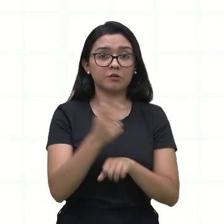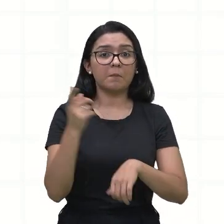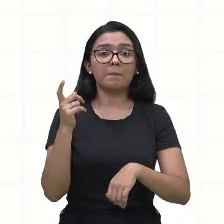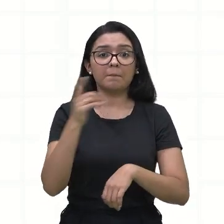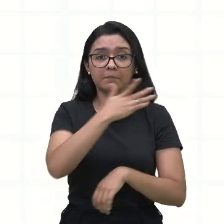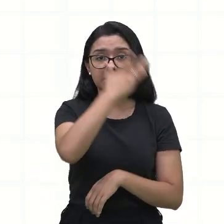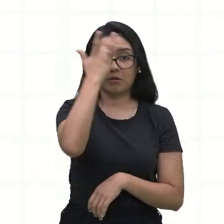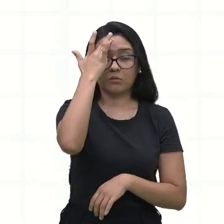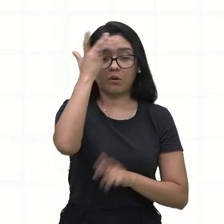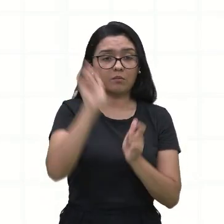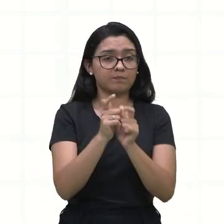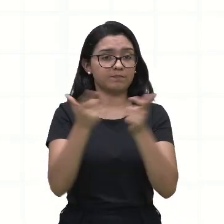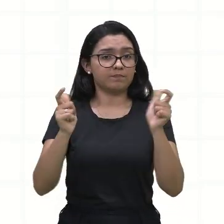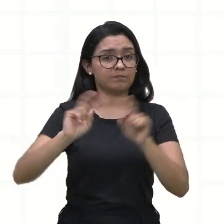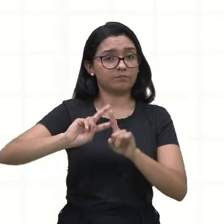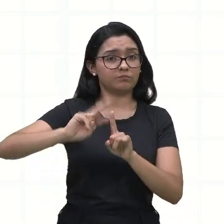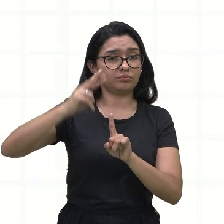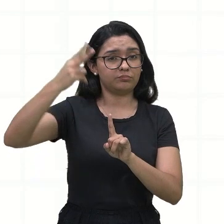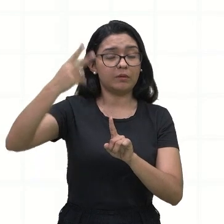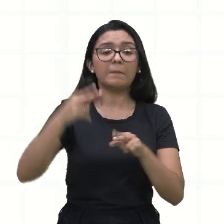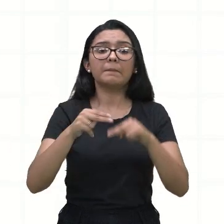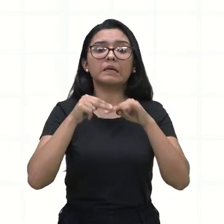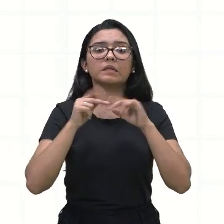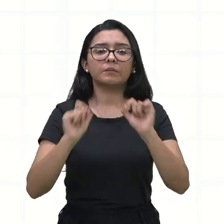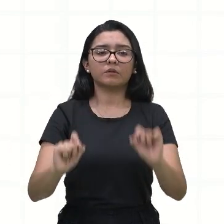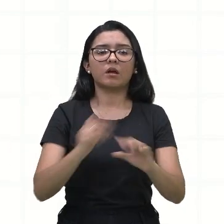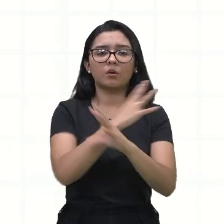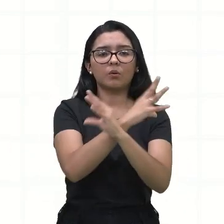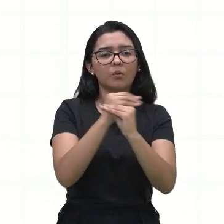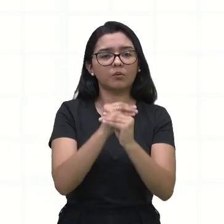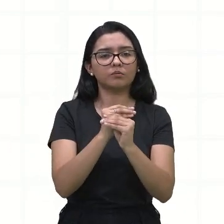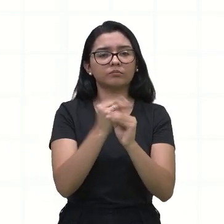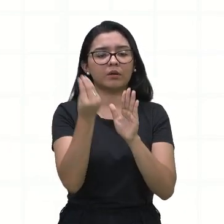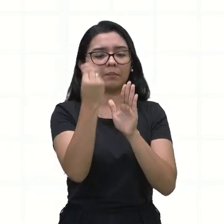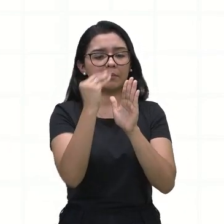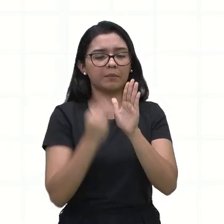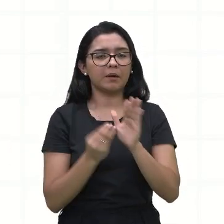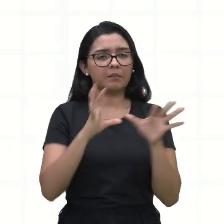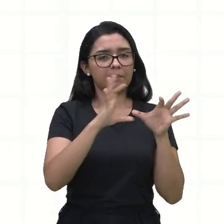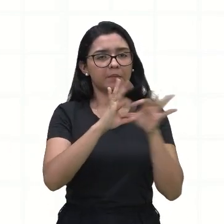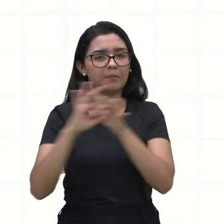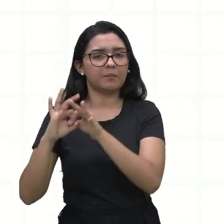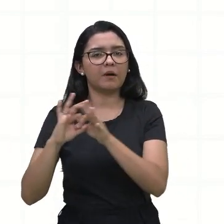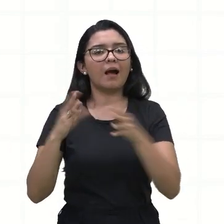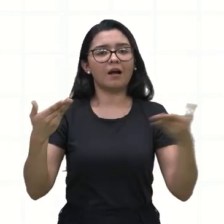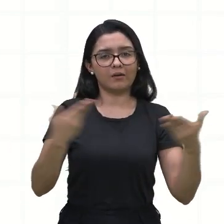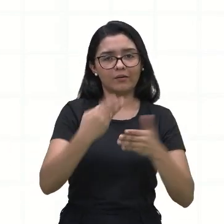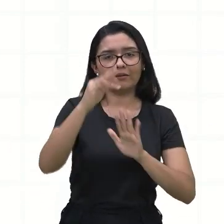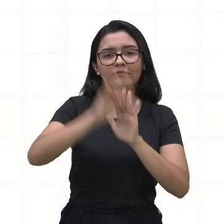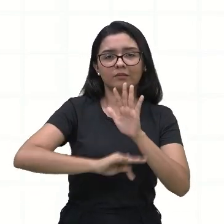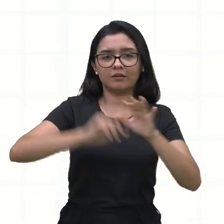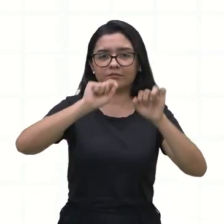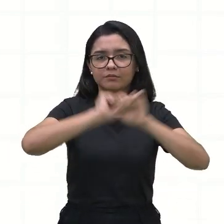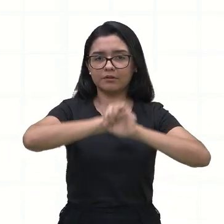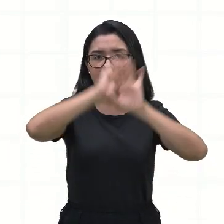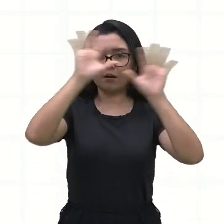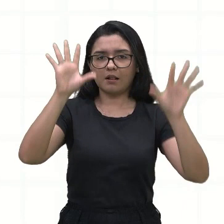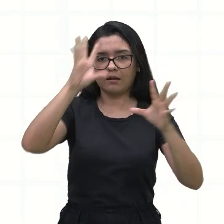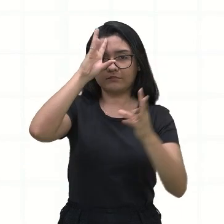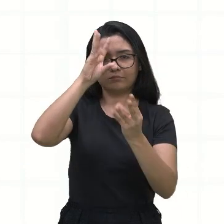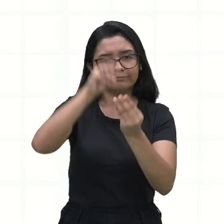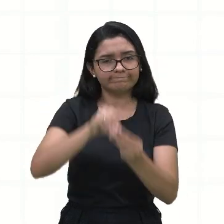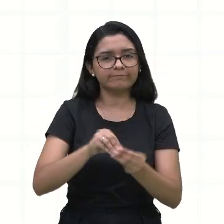que apenas alguns conectivos tornaram o texto compreensível, tornaram o texto